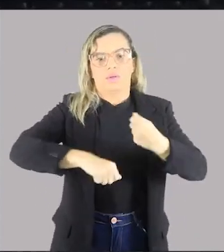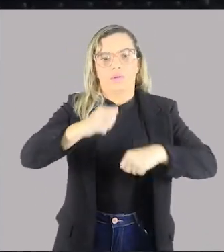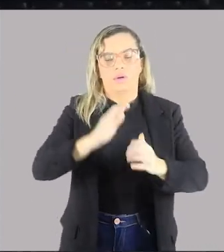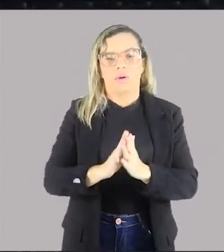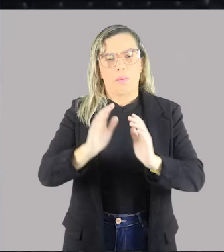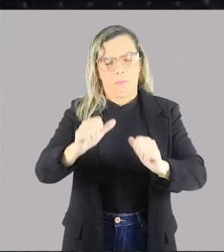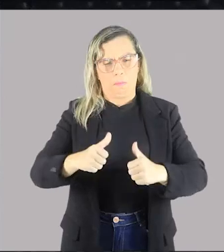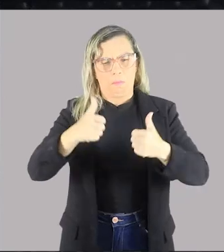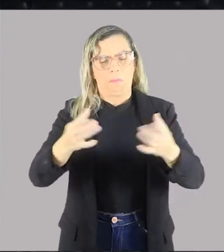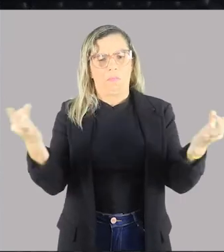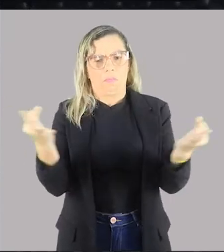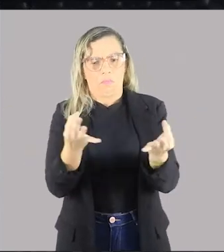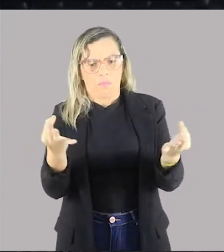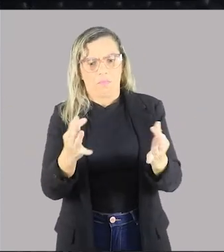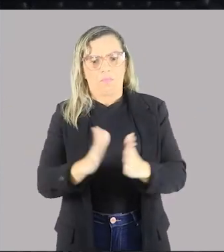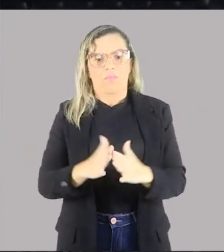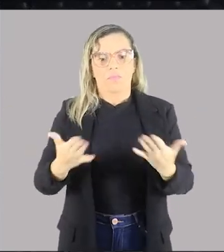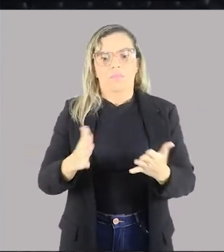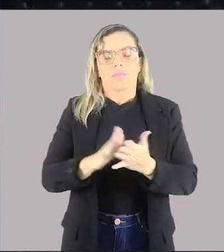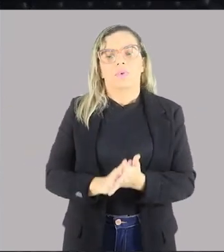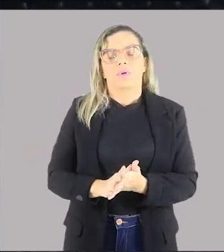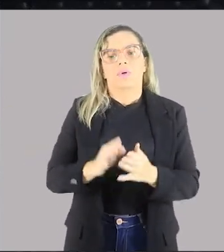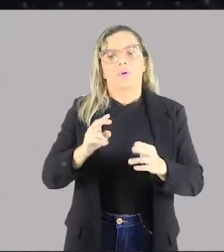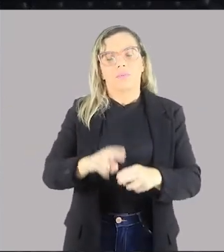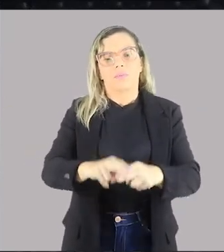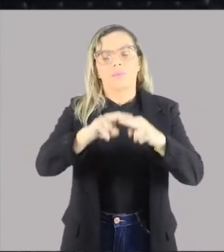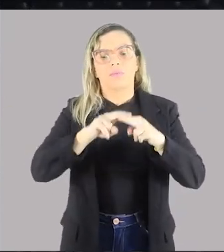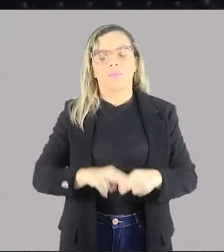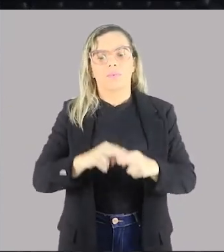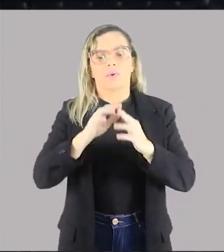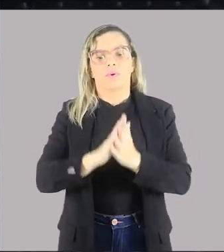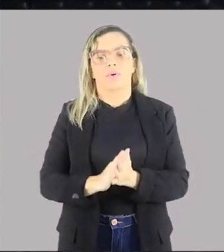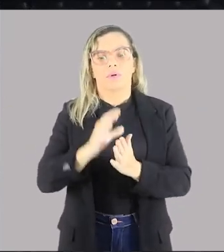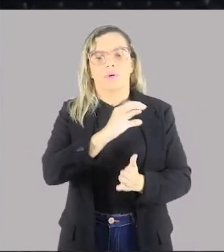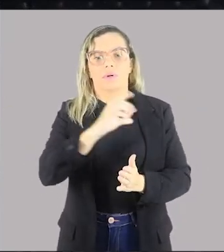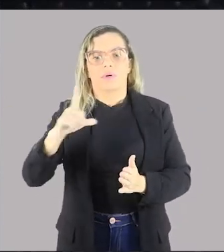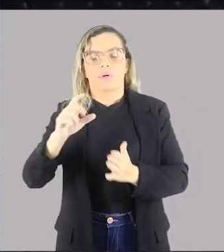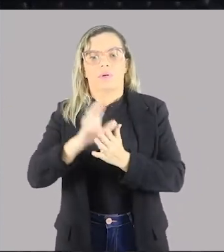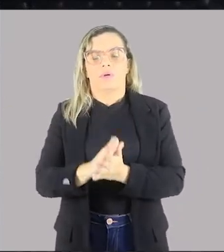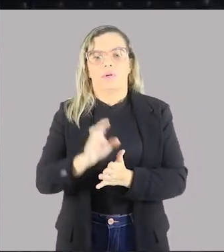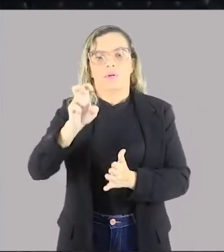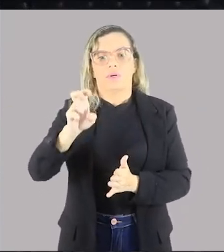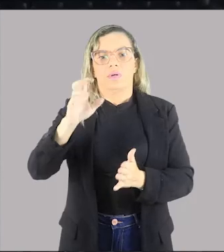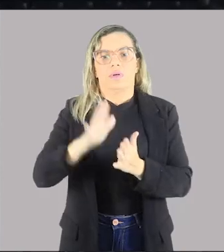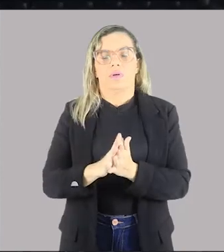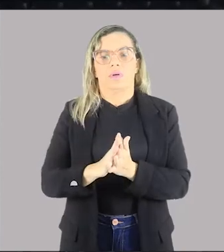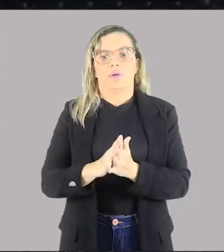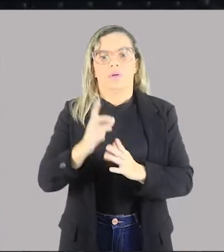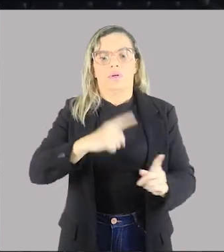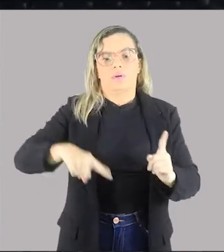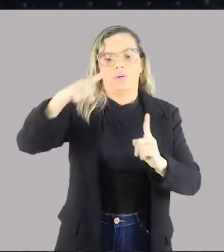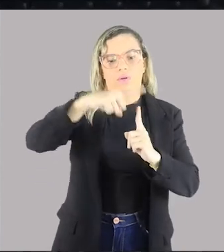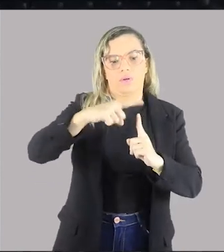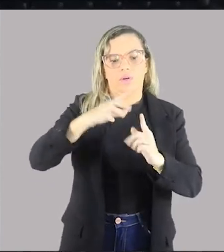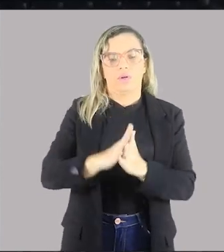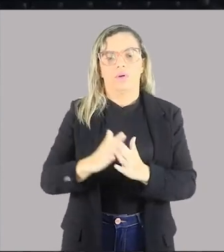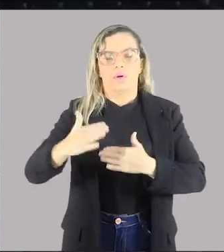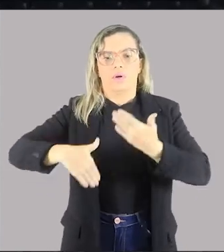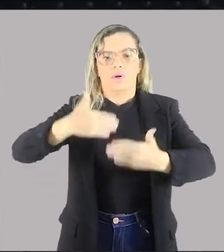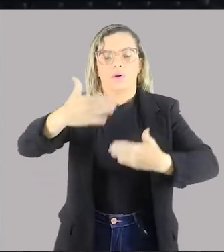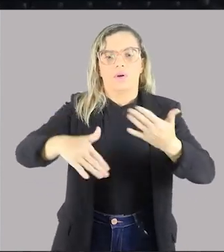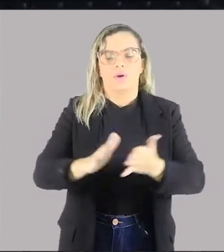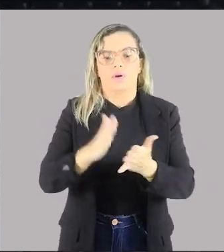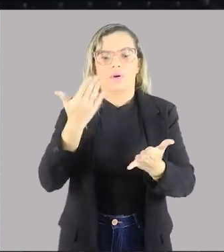perfeito? Essas sanções, portanto, podem ser classificadas em 5 tipos. Quais são esses 5 tipos que nós vamos trabalhar ao longo desta